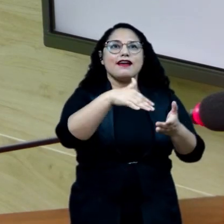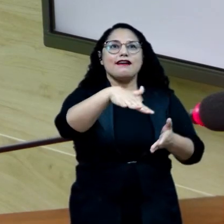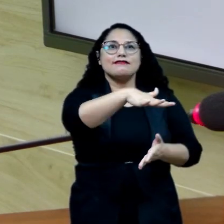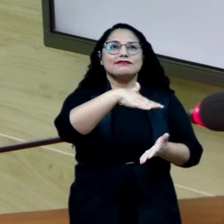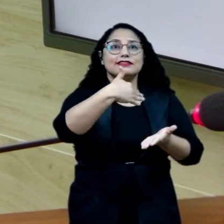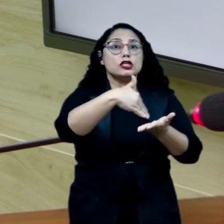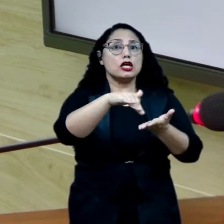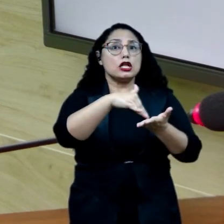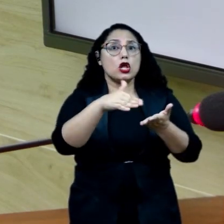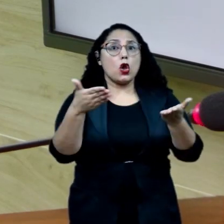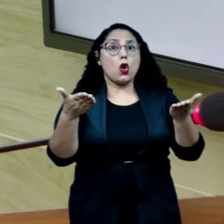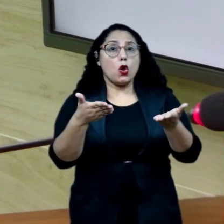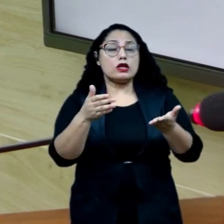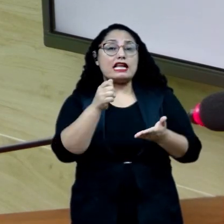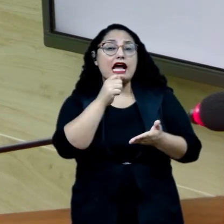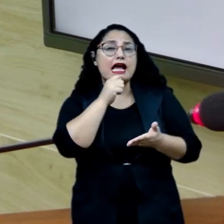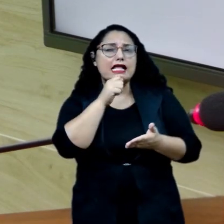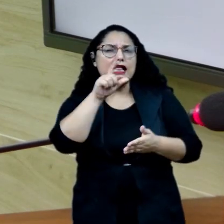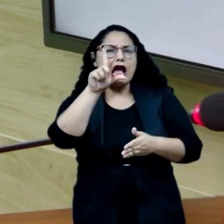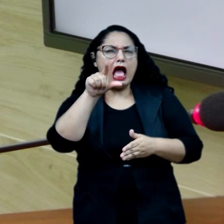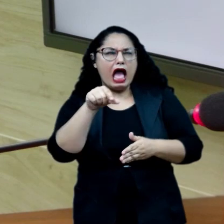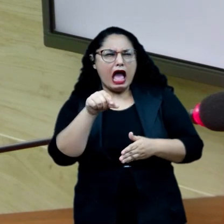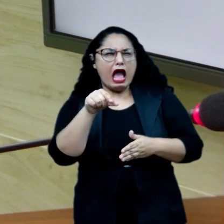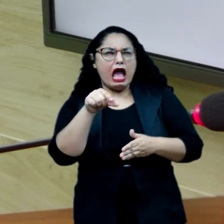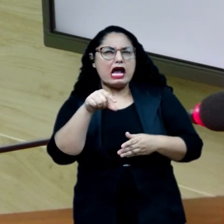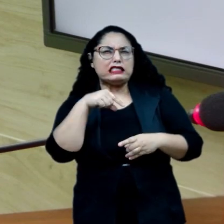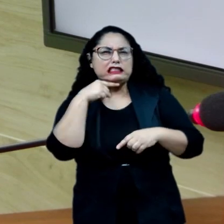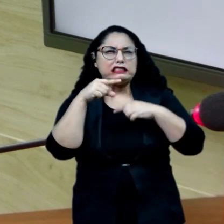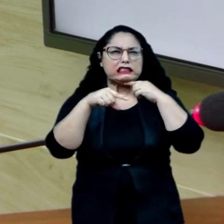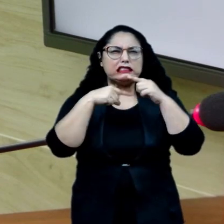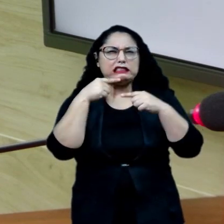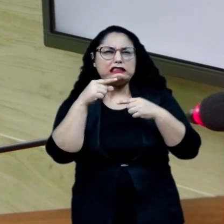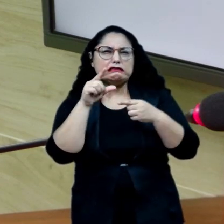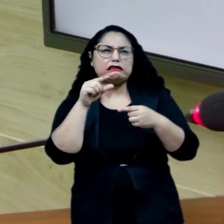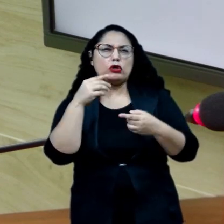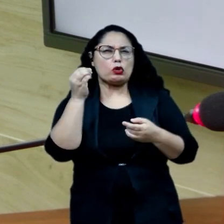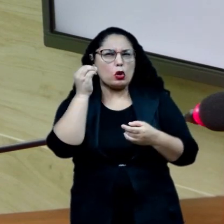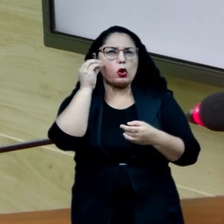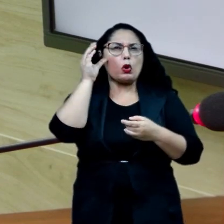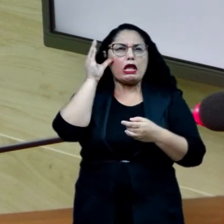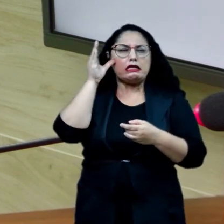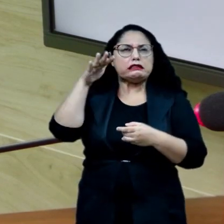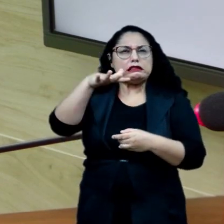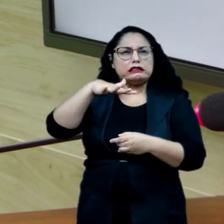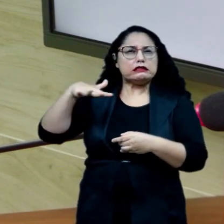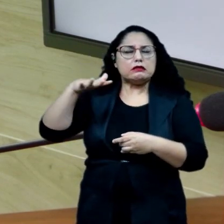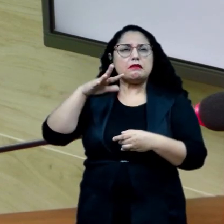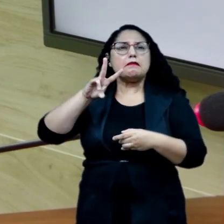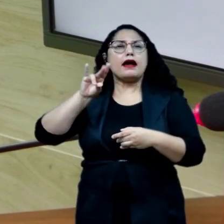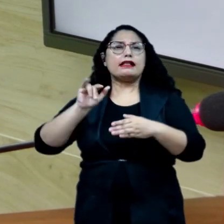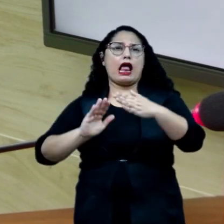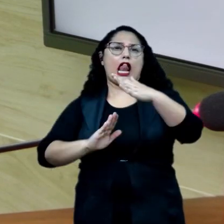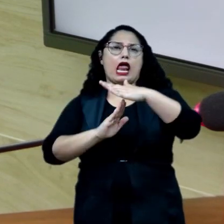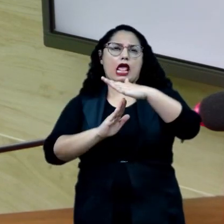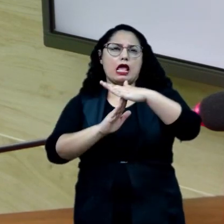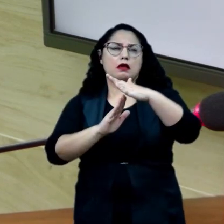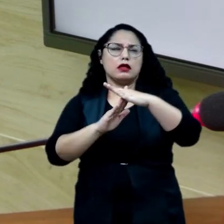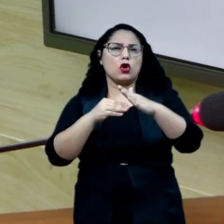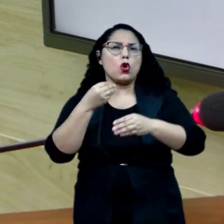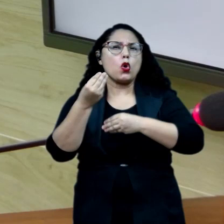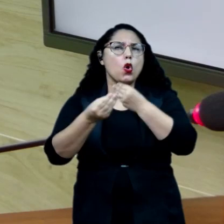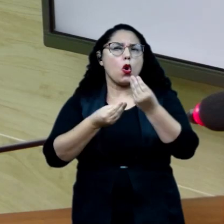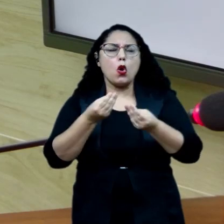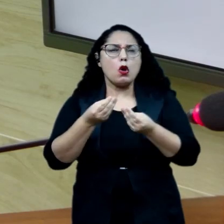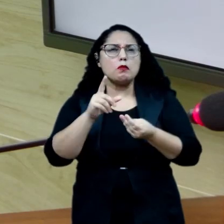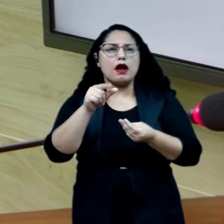né, que hoje ainda é uma área que tem um pouco de conhecimento comum, mas ele ainda é limitado. Então, quais foram